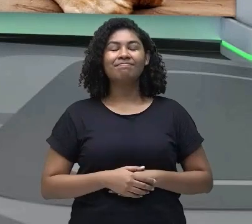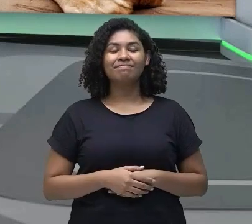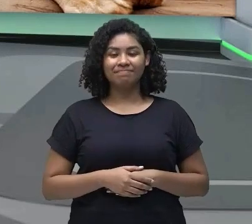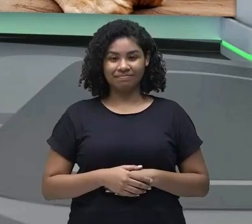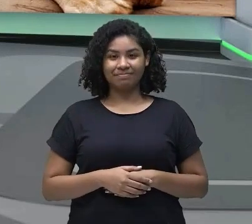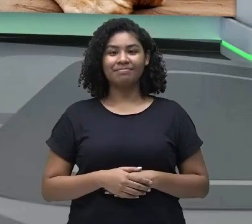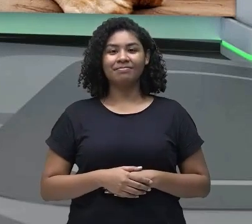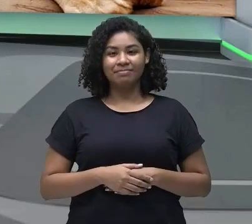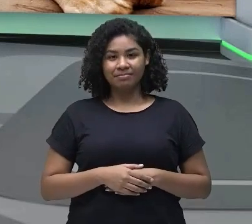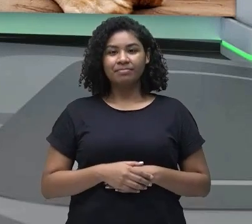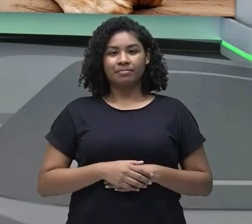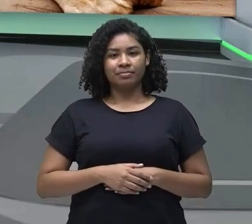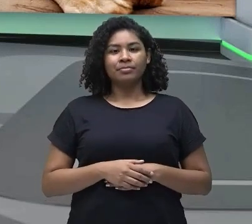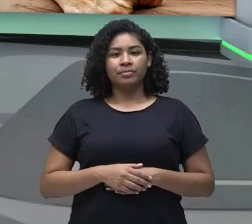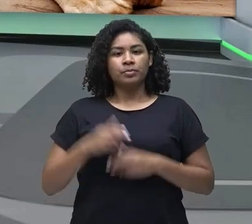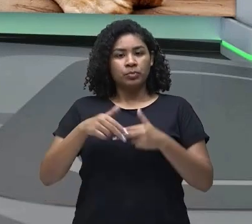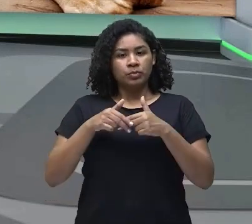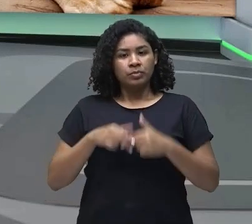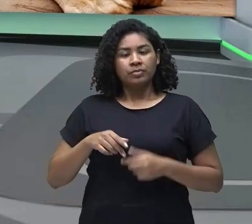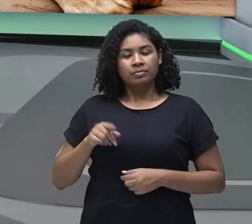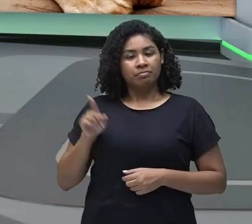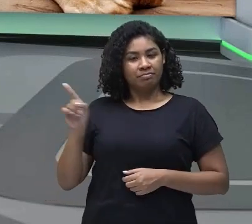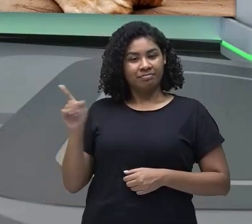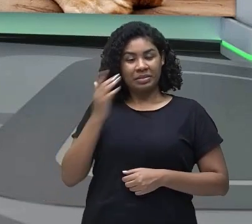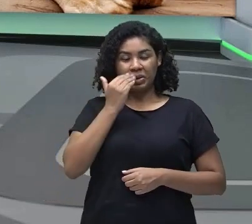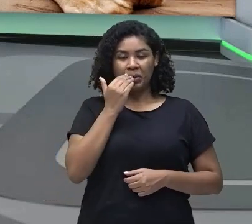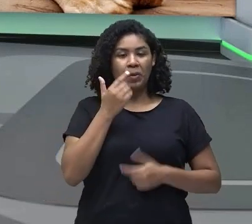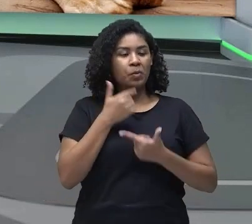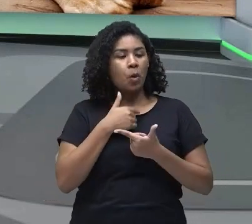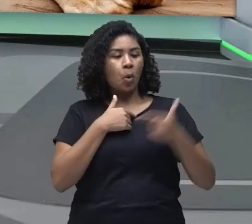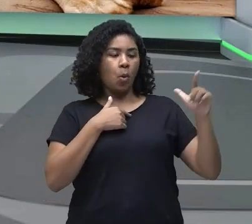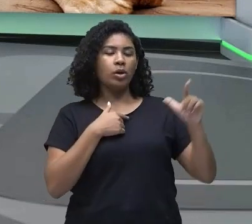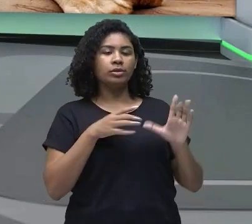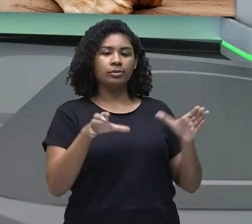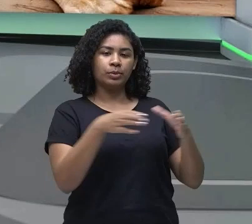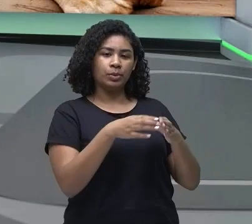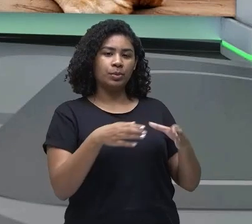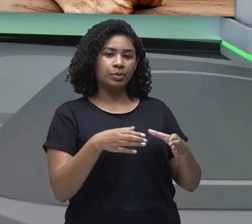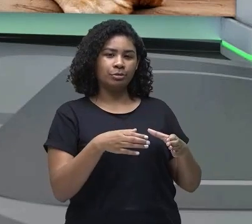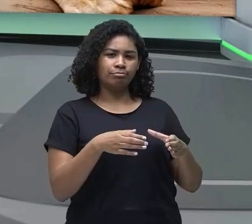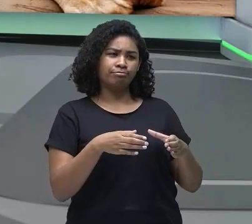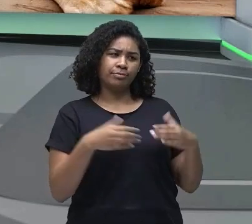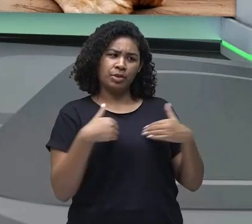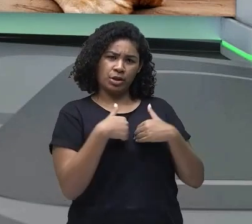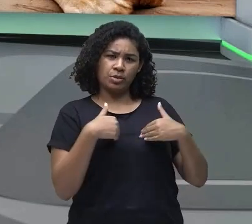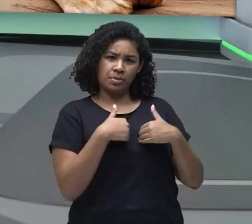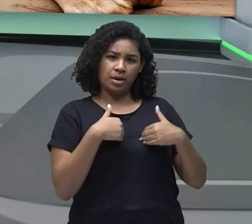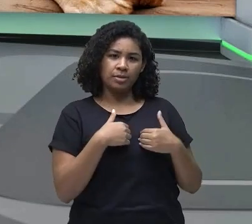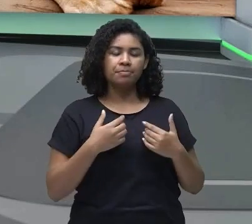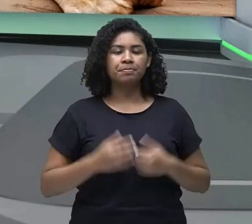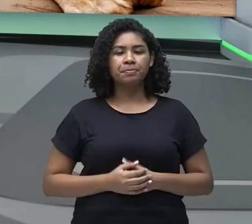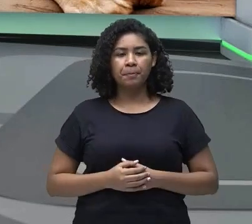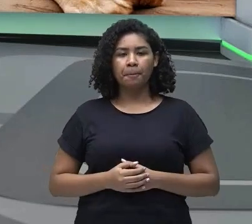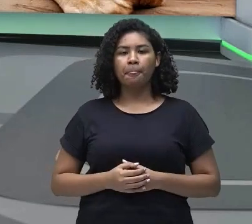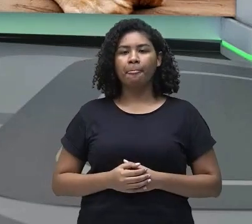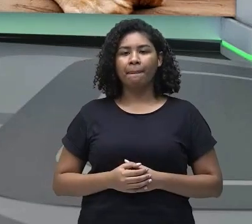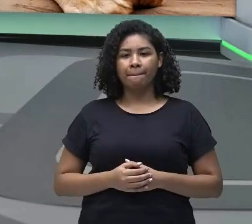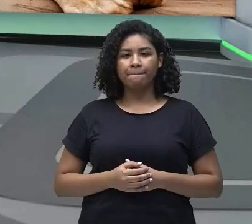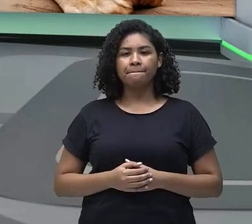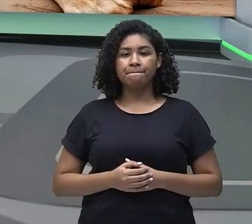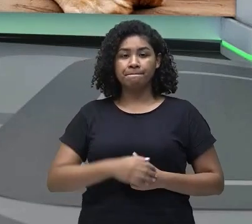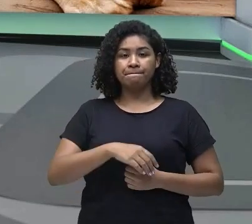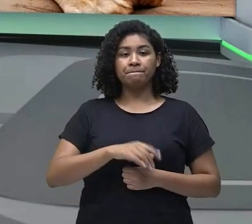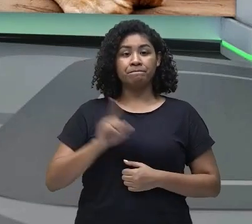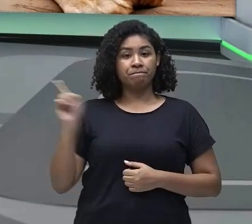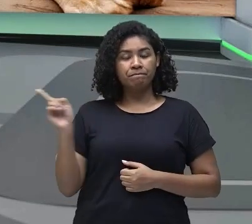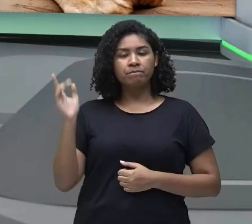espécies carnívoros que alimentam esse animal carnívoro. E carnívoros são animais que se alimentam de outros animais e